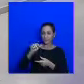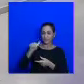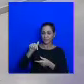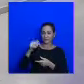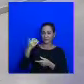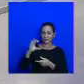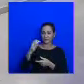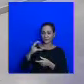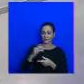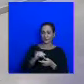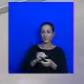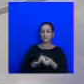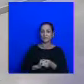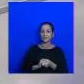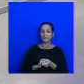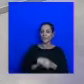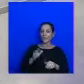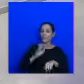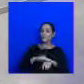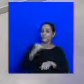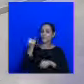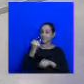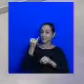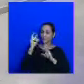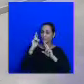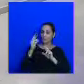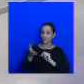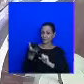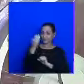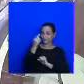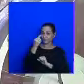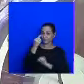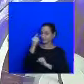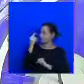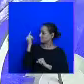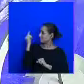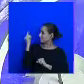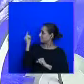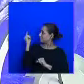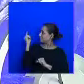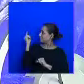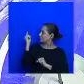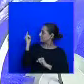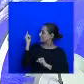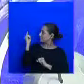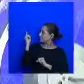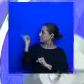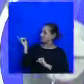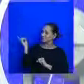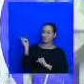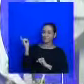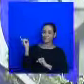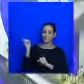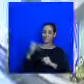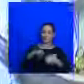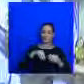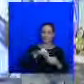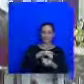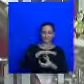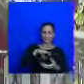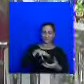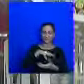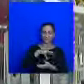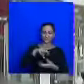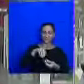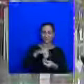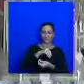R$ 102.958,07. Vale a sua torcida agora. Bolas posicionadas. Valendo!